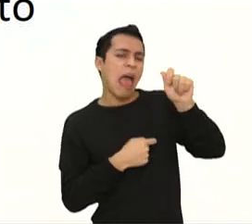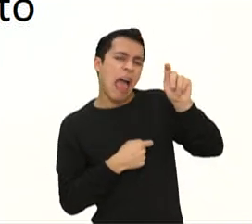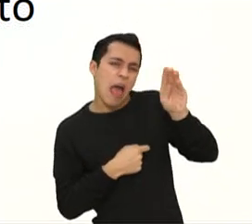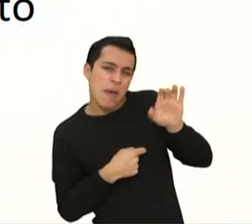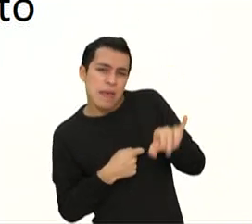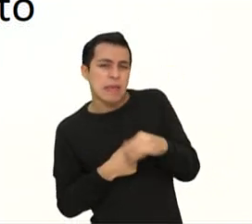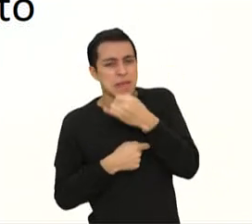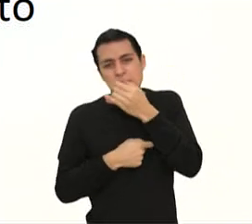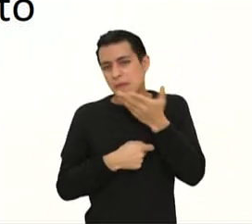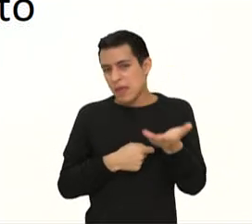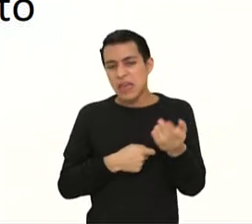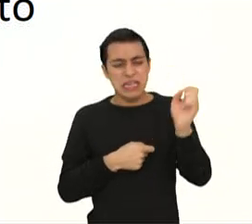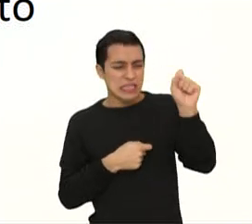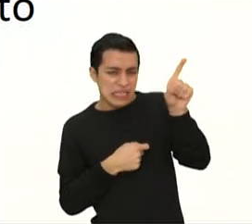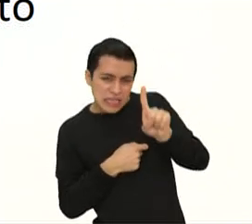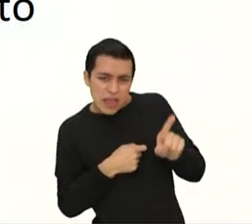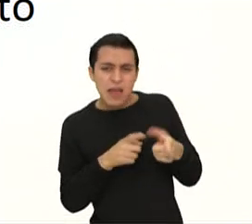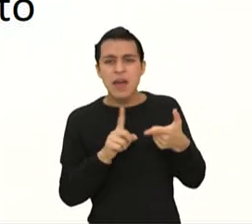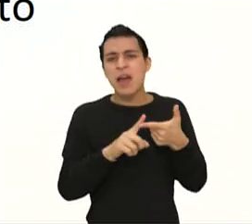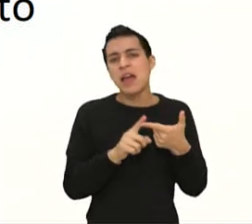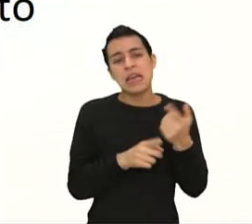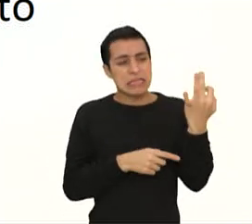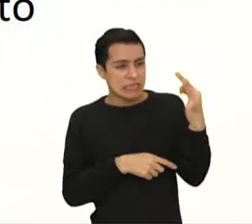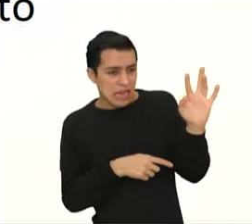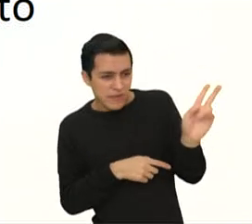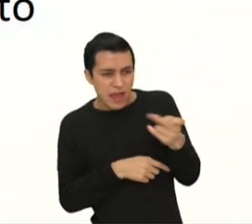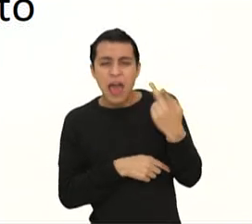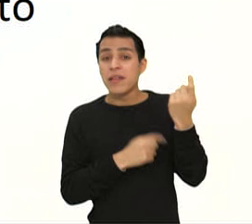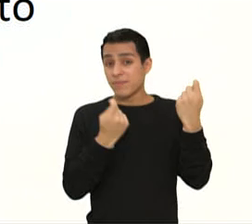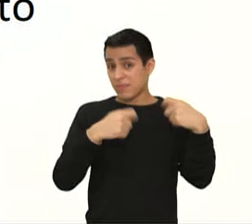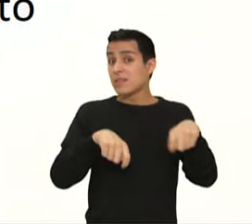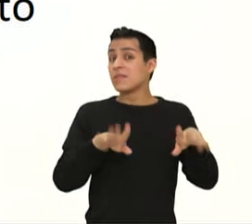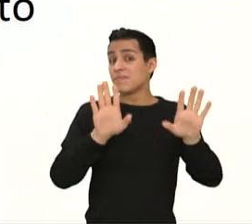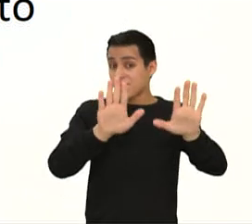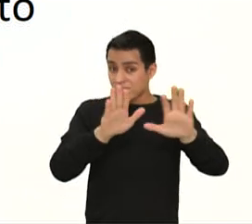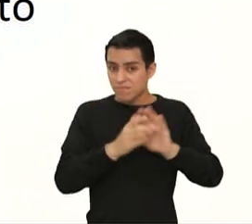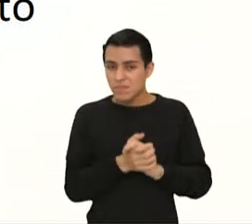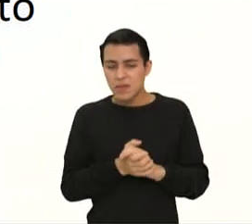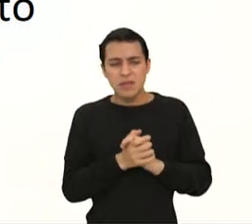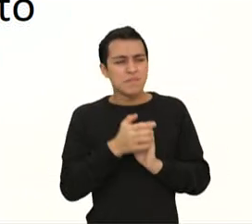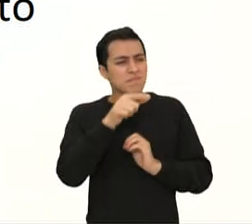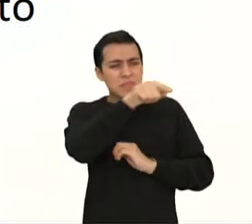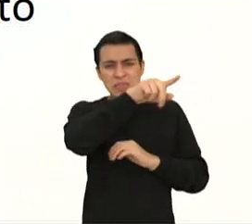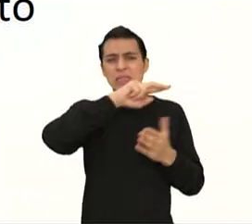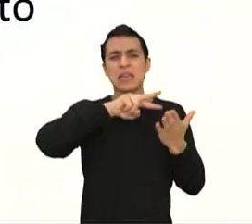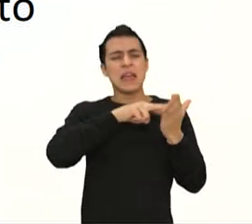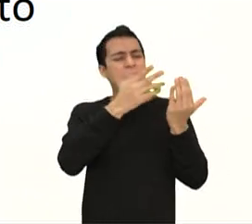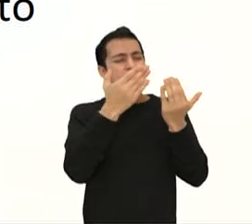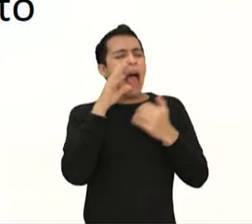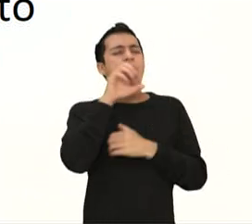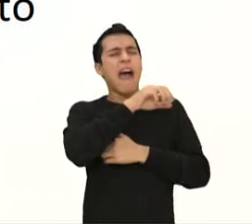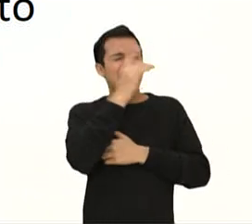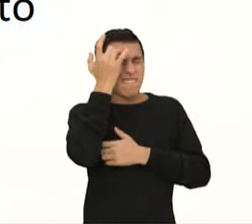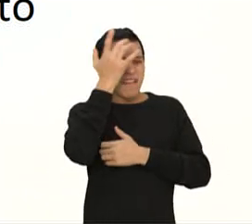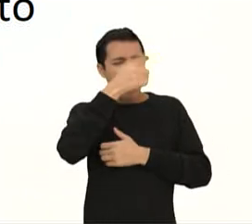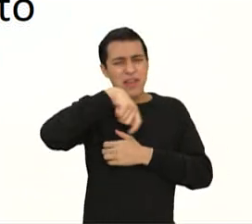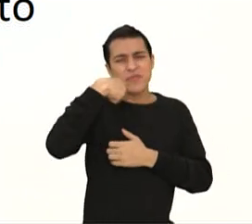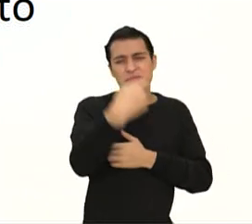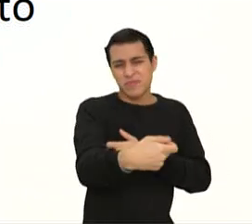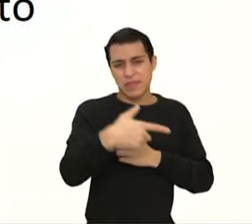Por exemplo, sim, não e certo e errado. Possibilitam uma análise mais rápida e